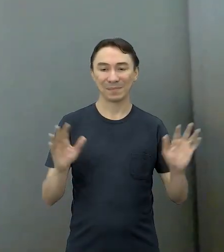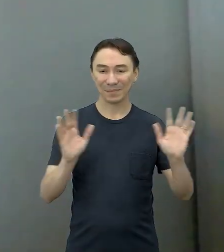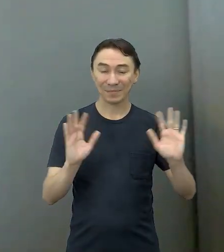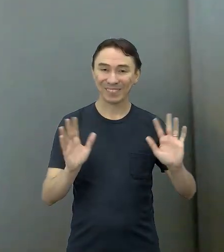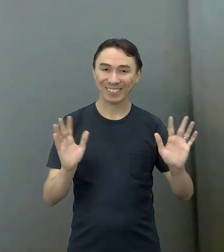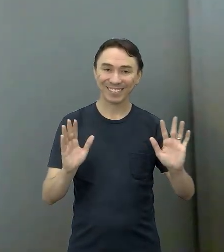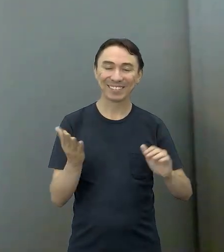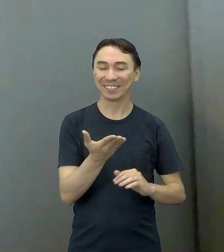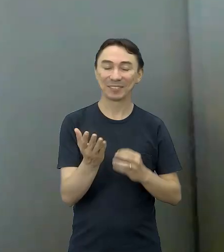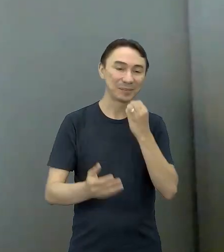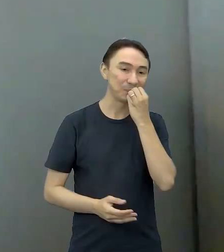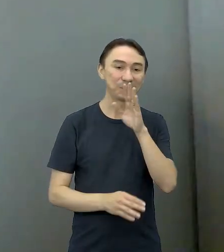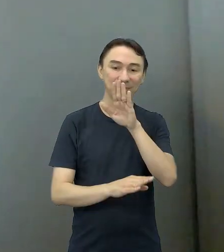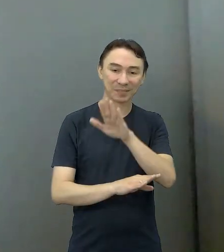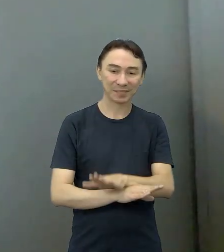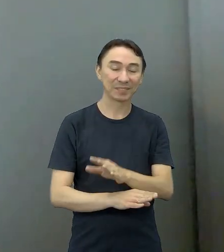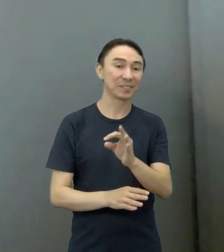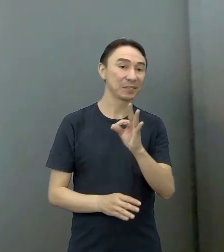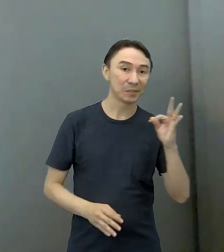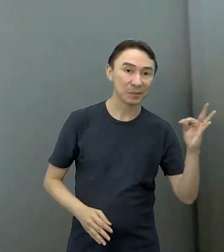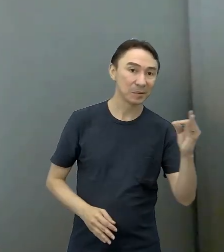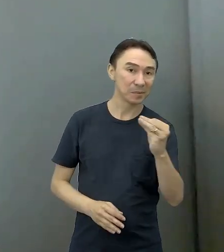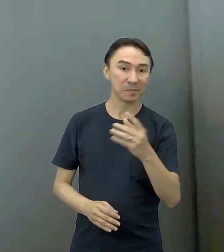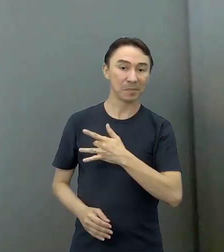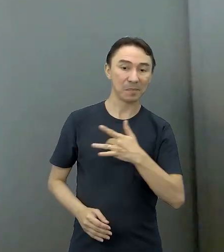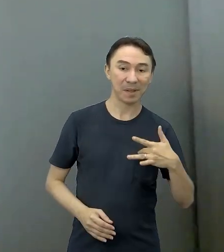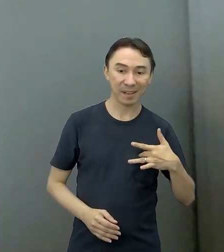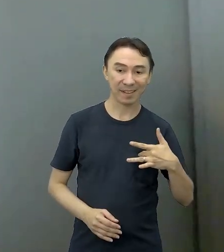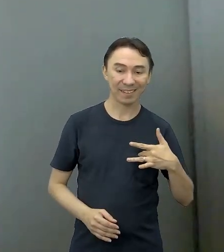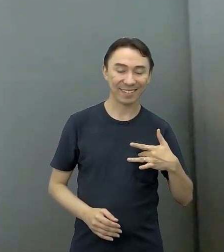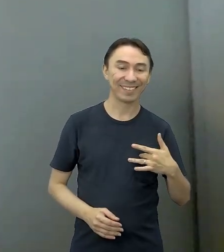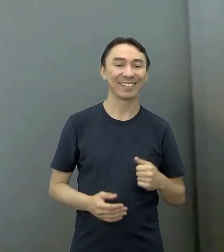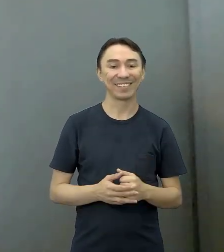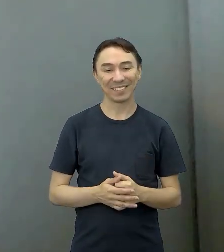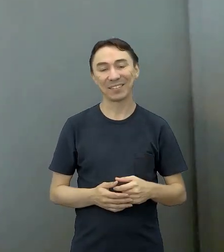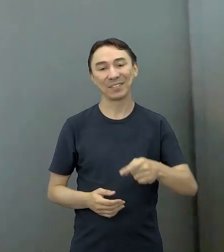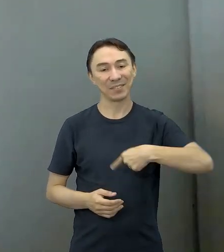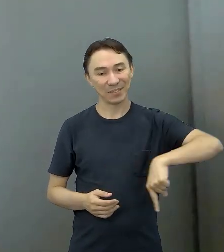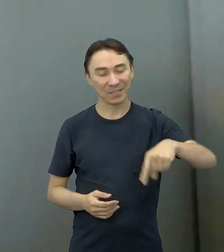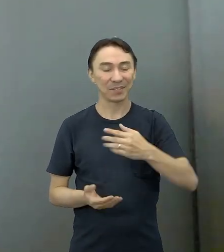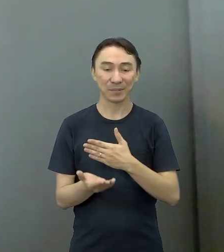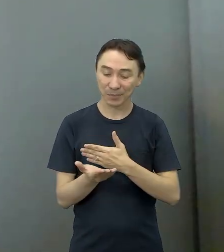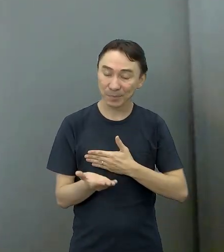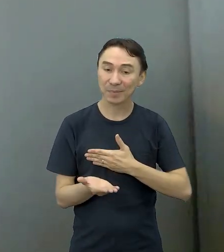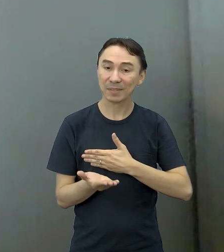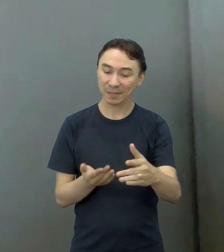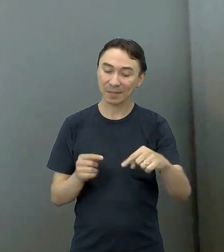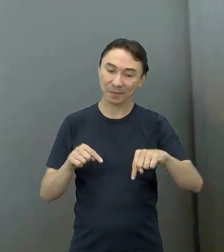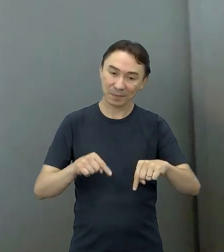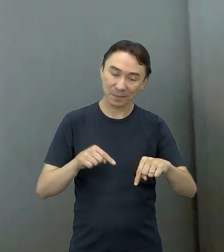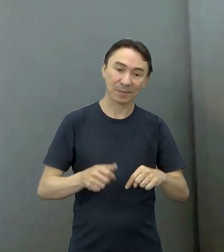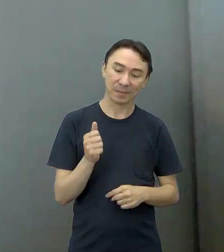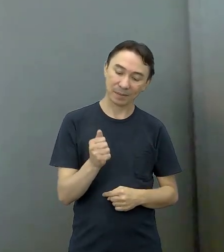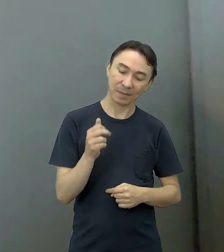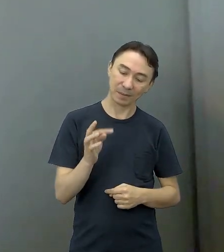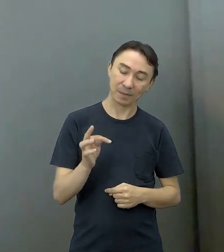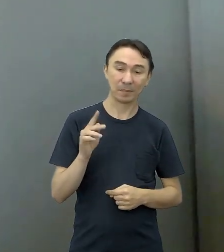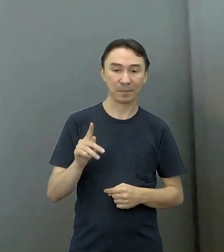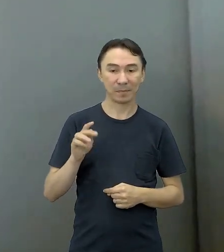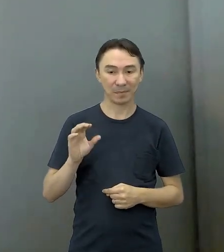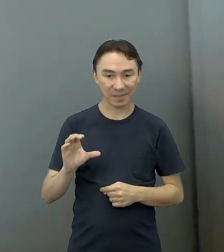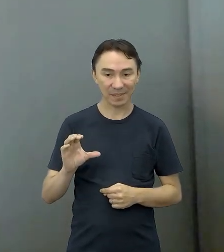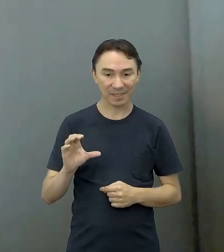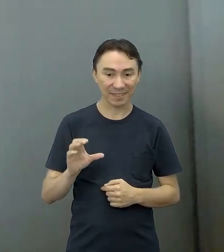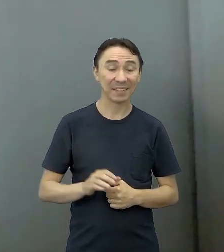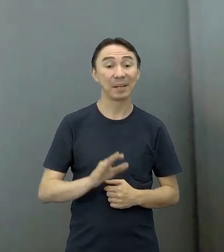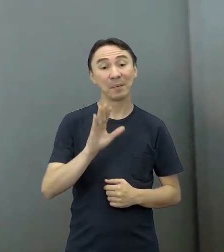Olá, boa tarde, como vocês estão? Estamos iniciando a nossa formação de hoje, de etapa, mas